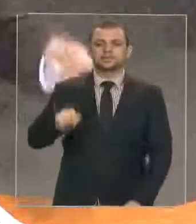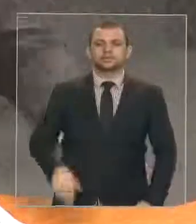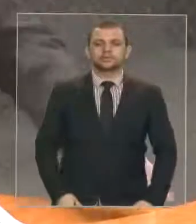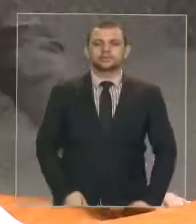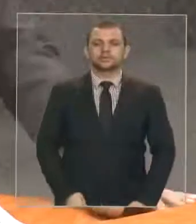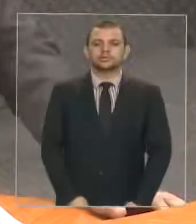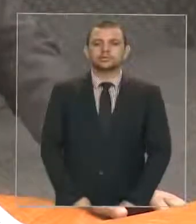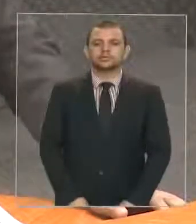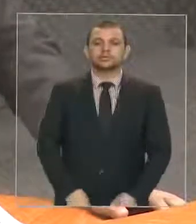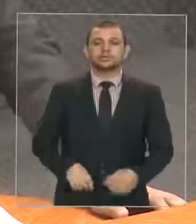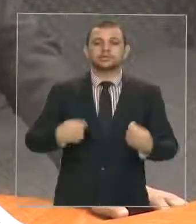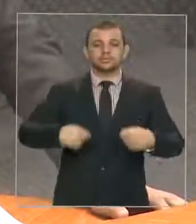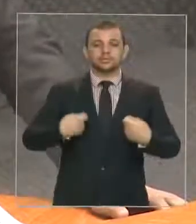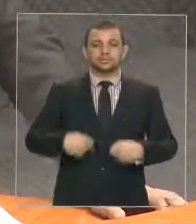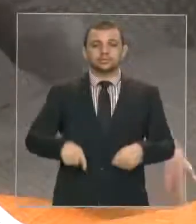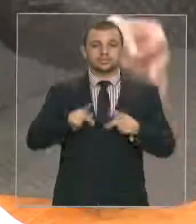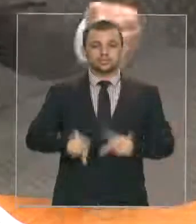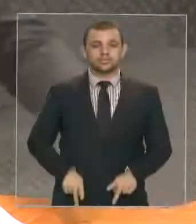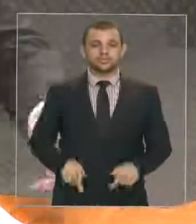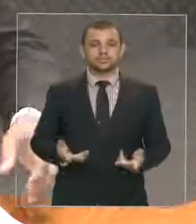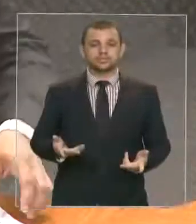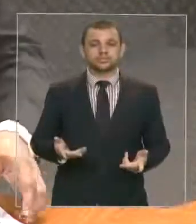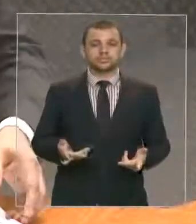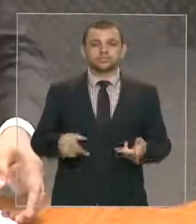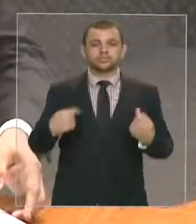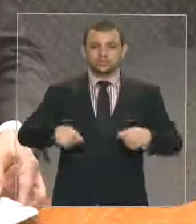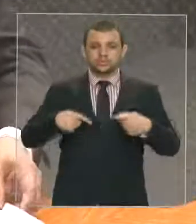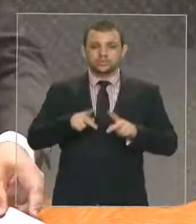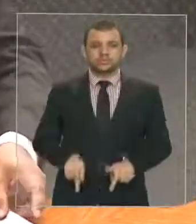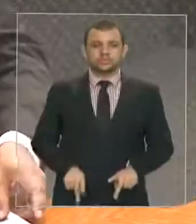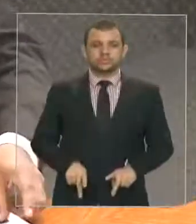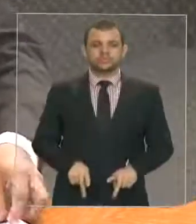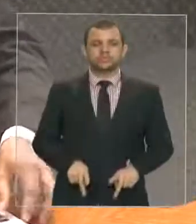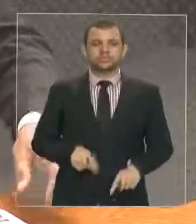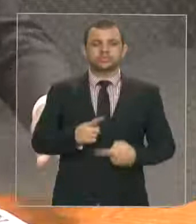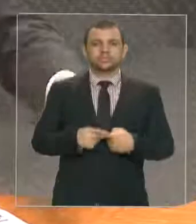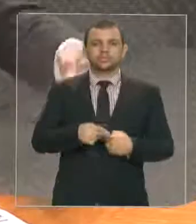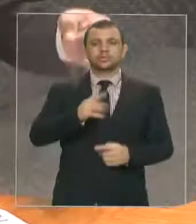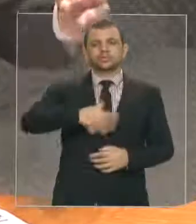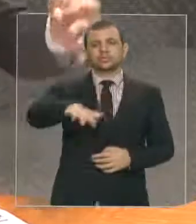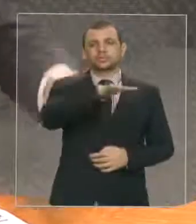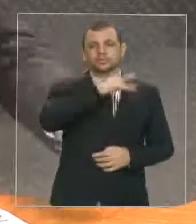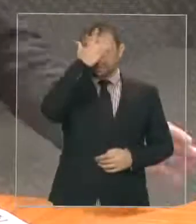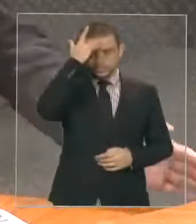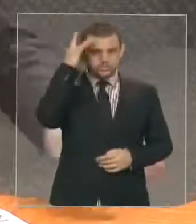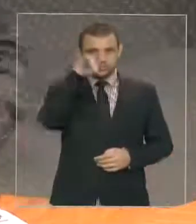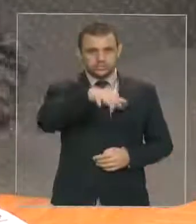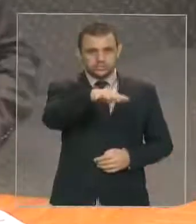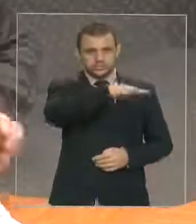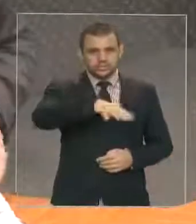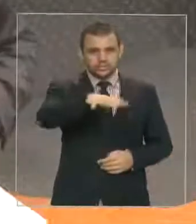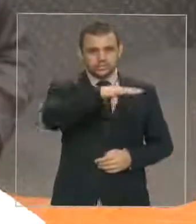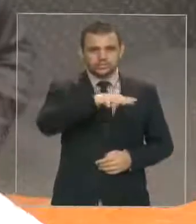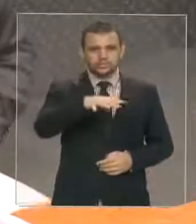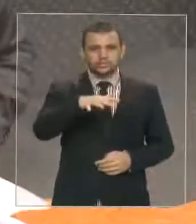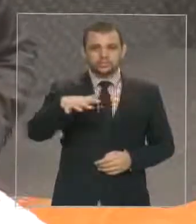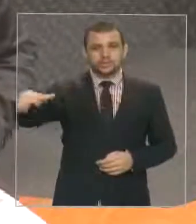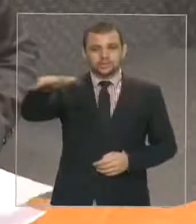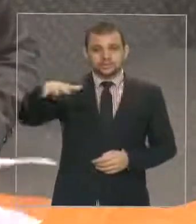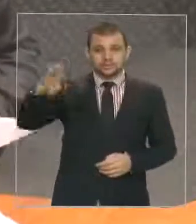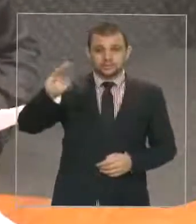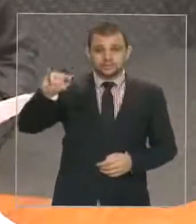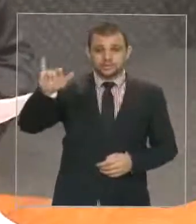se posicionar, Genivaldo. A Baixada tem reclamado que o governador Flávio Dino, nas últimas 48 horas,